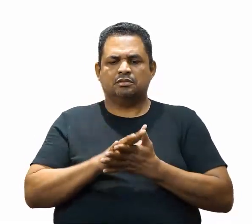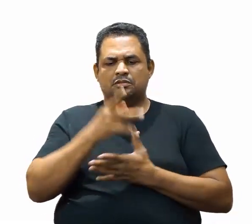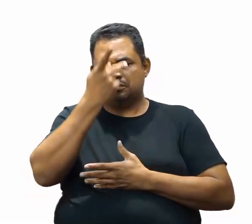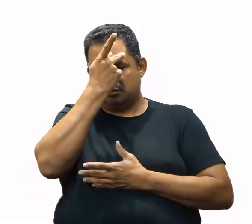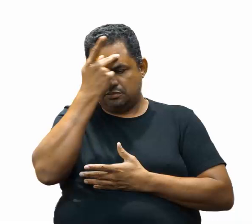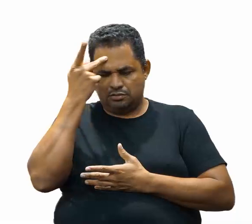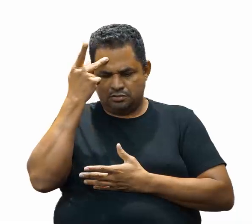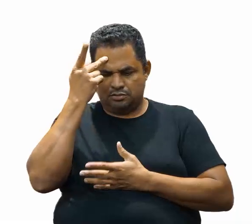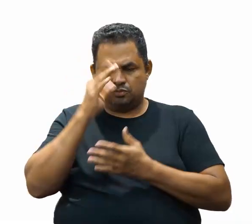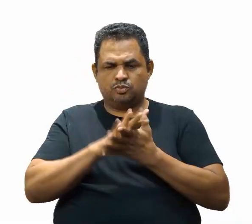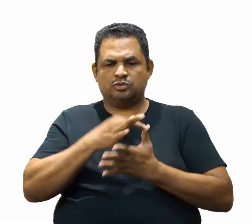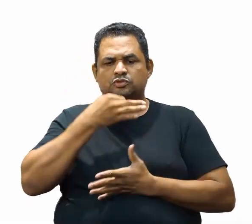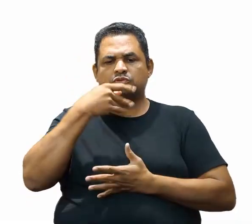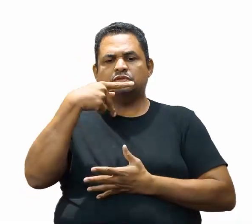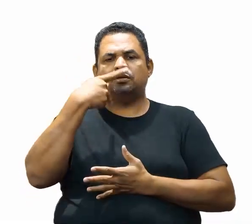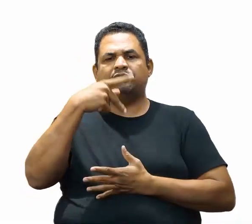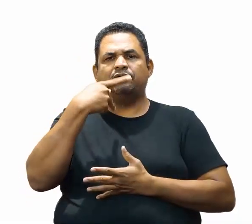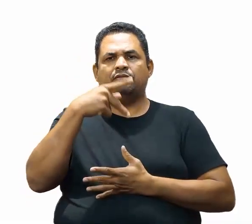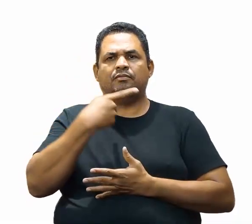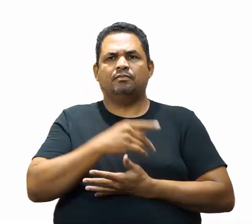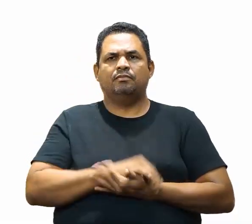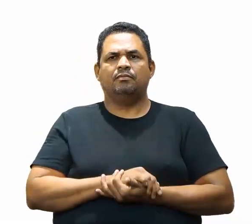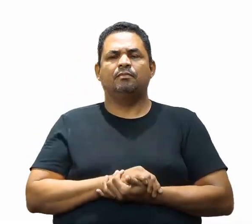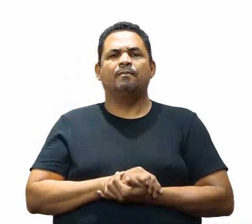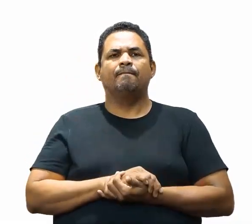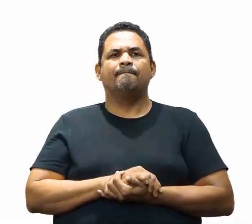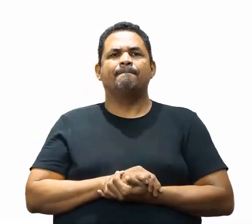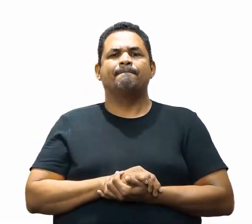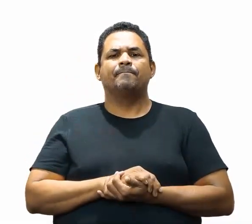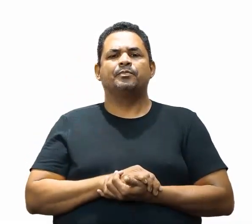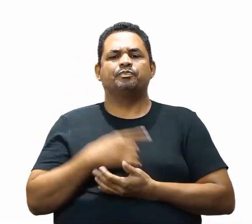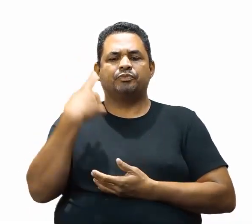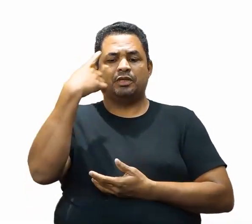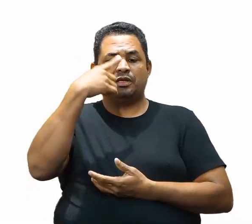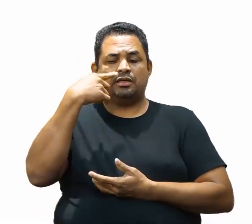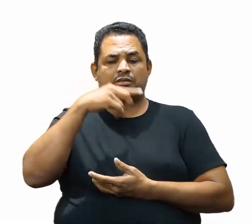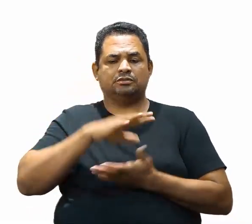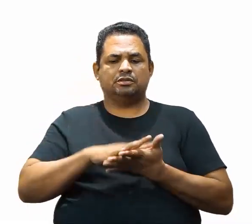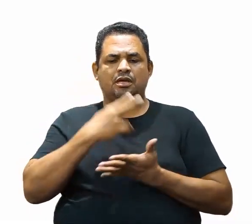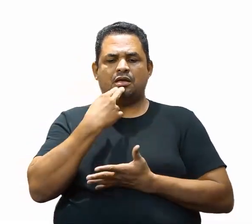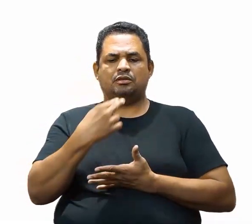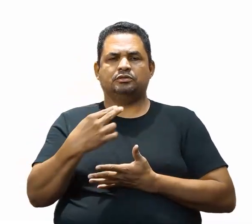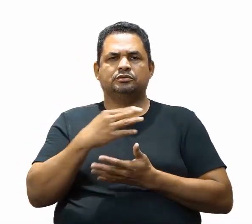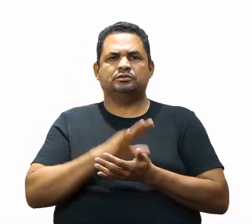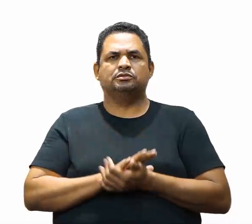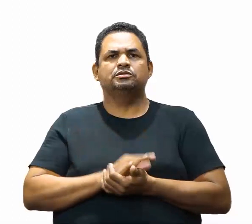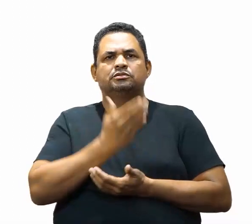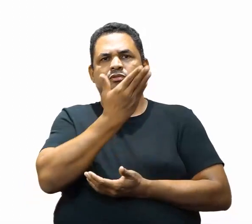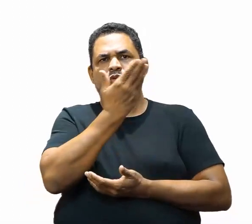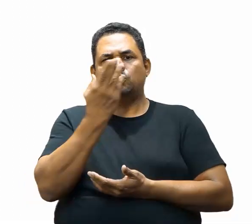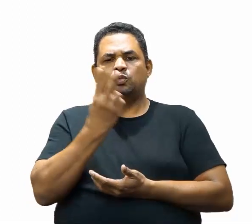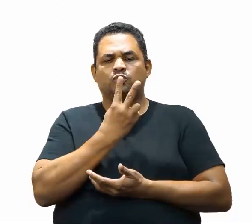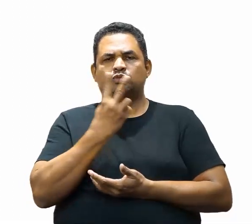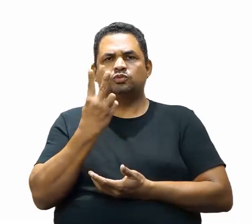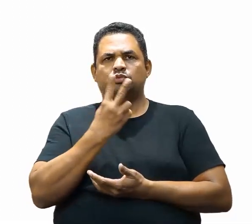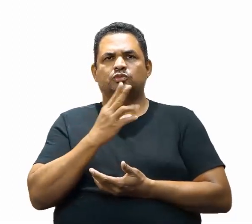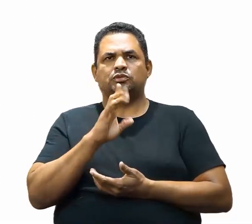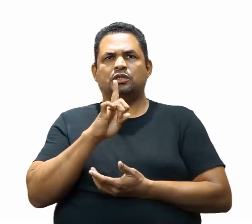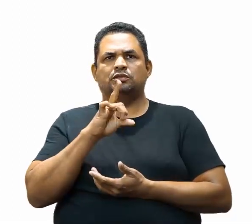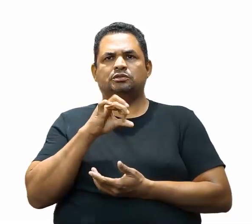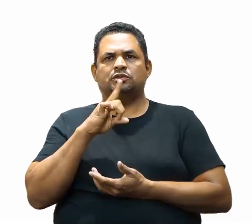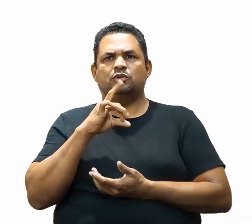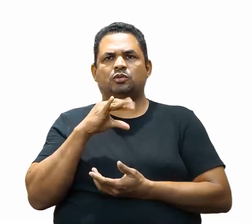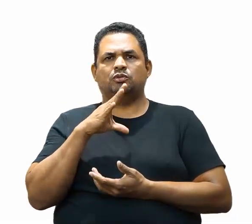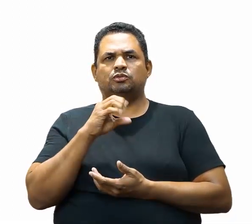do discurso. Em língua espanhola, os nossos artigos determinados, como nós dissemos, eles